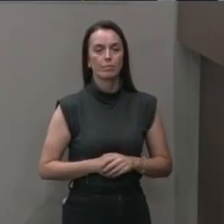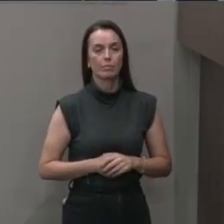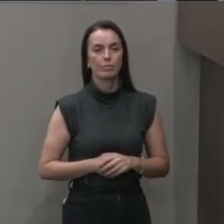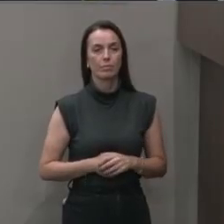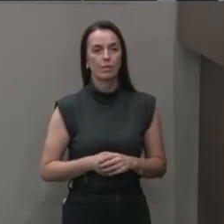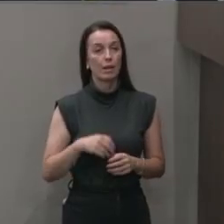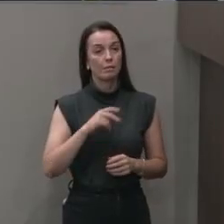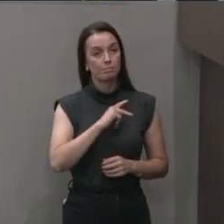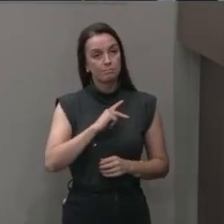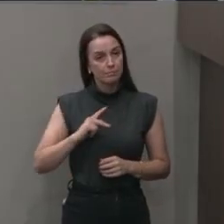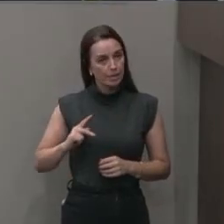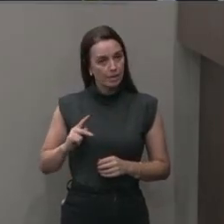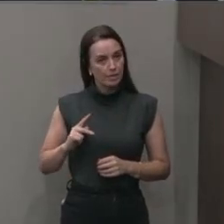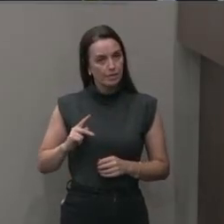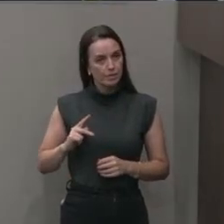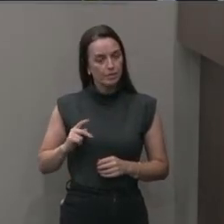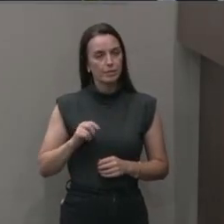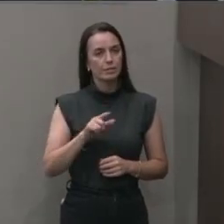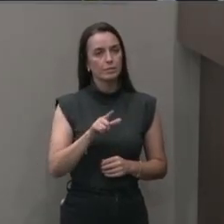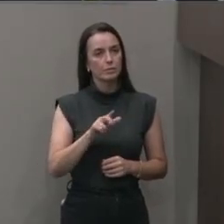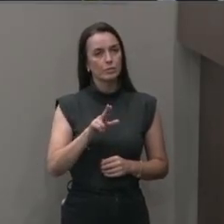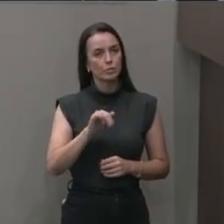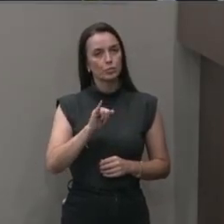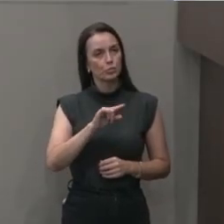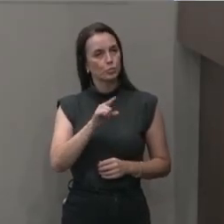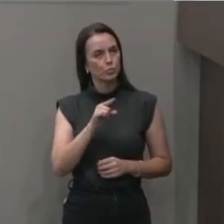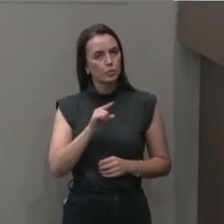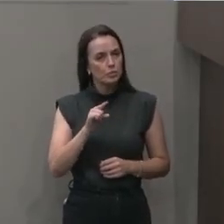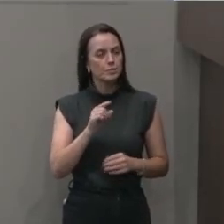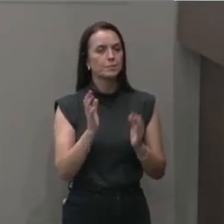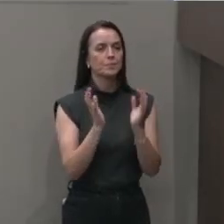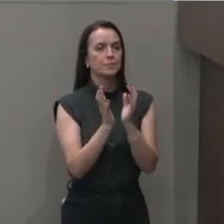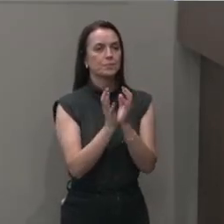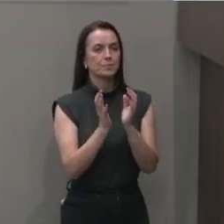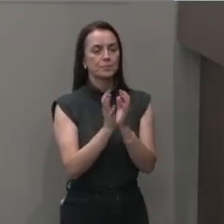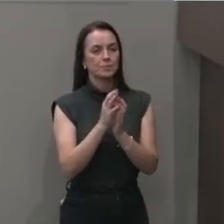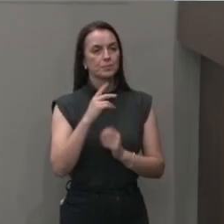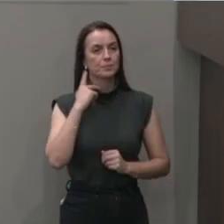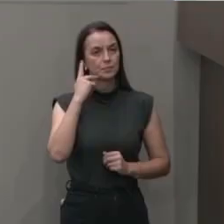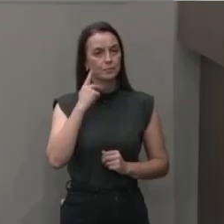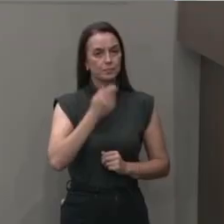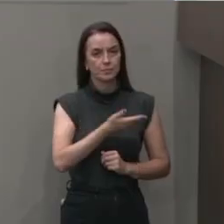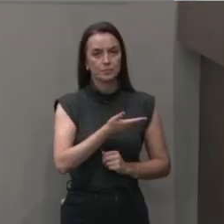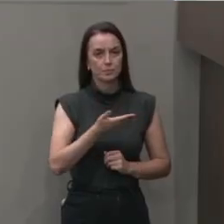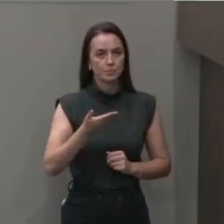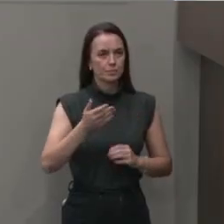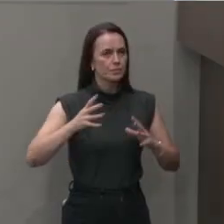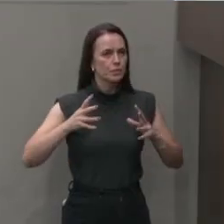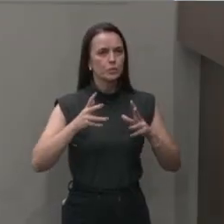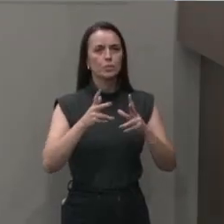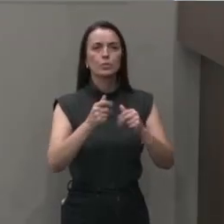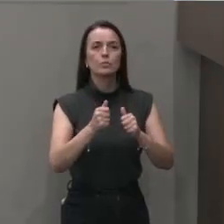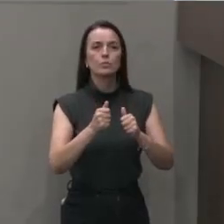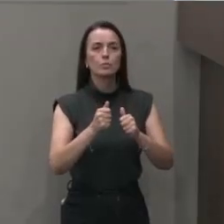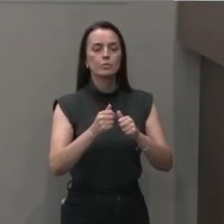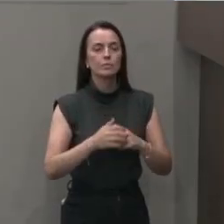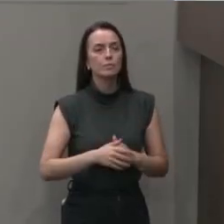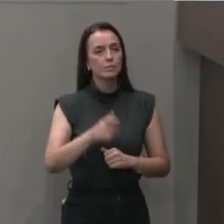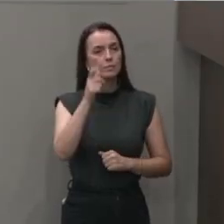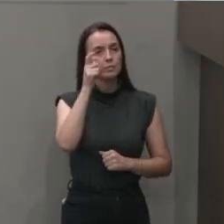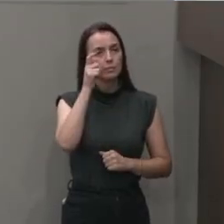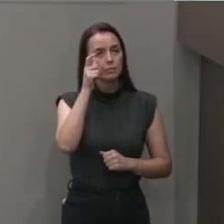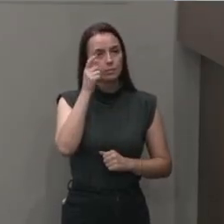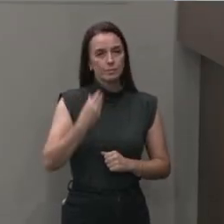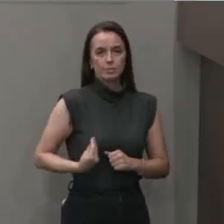Senhor presidente, Luiz Volmar Valendorf, colegas vereadores, quem nos acompanha presencialmente aqui